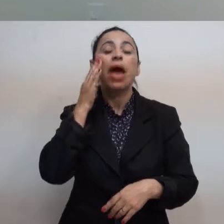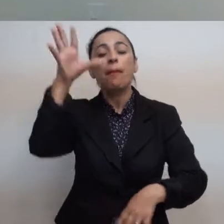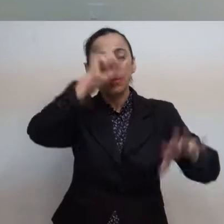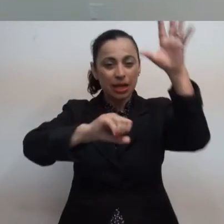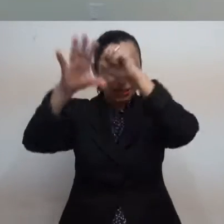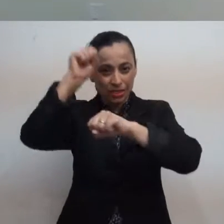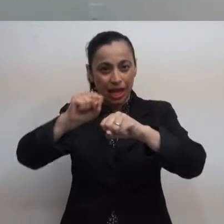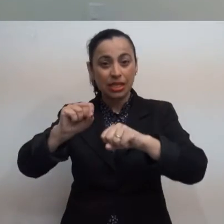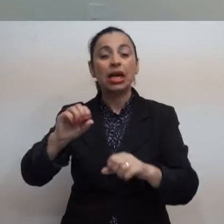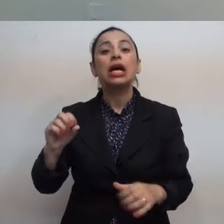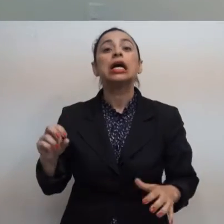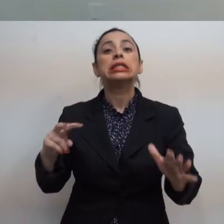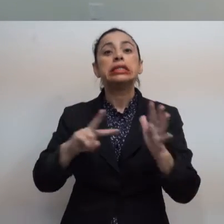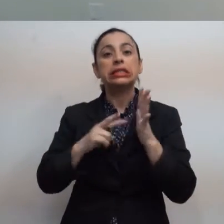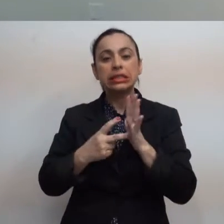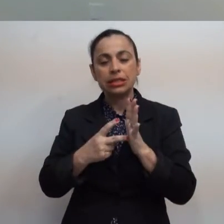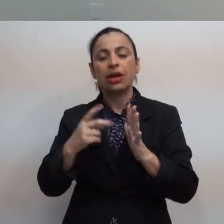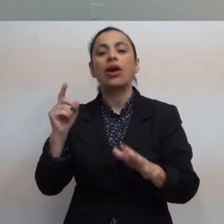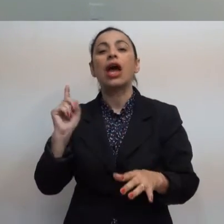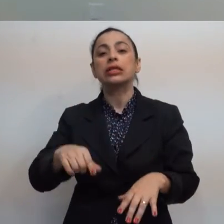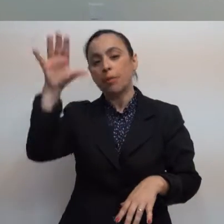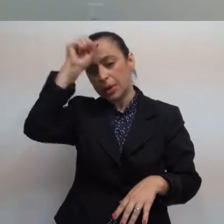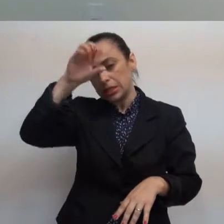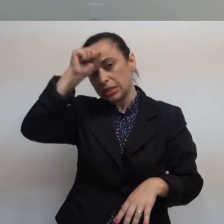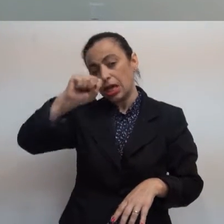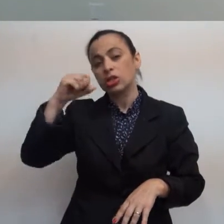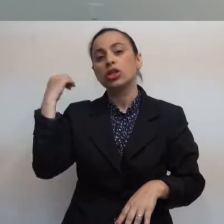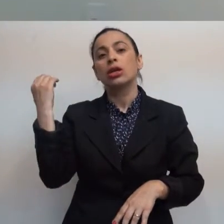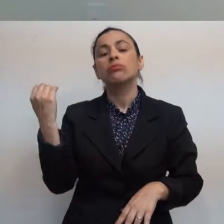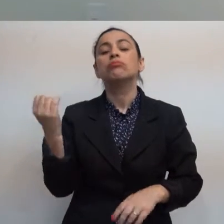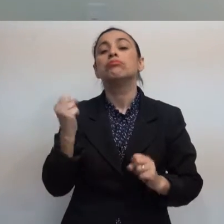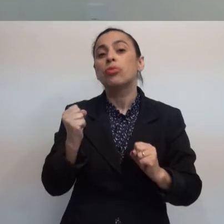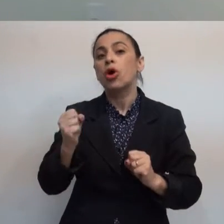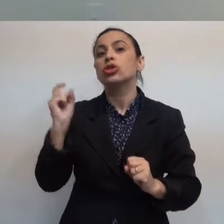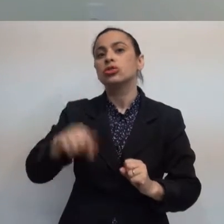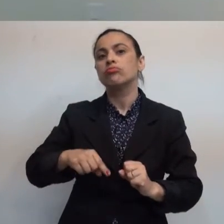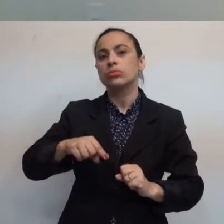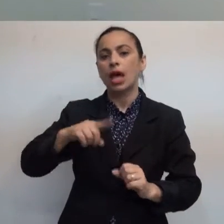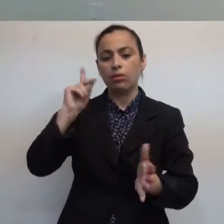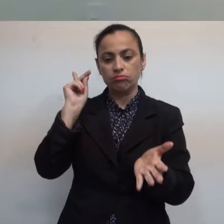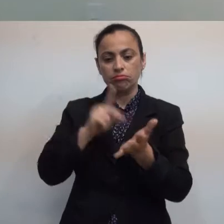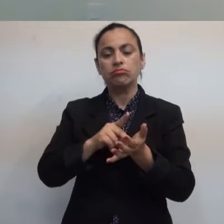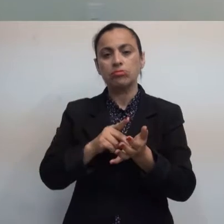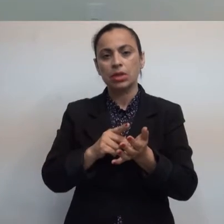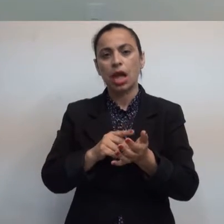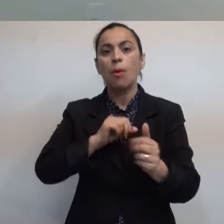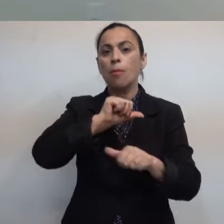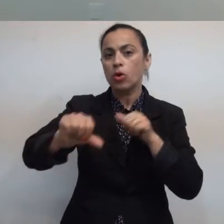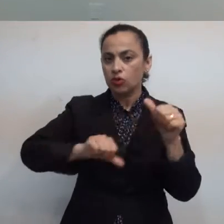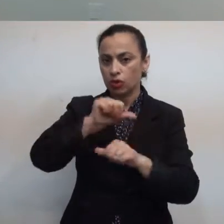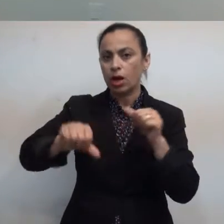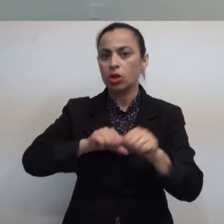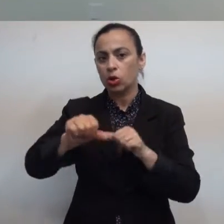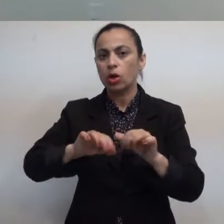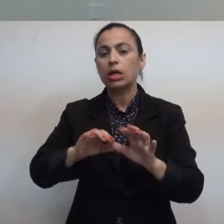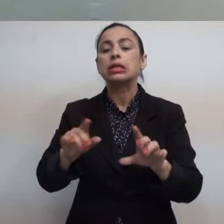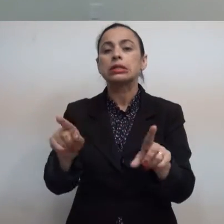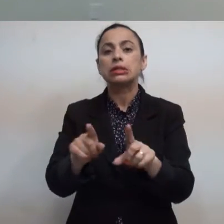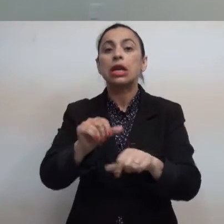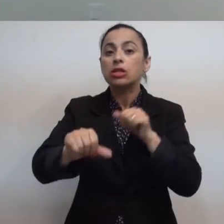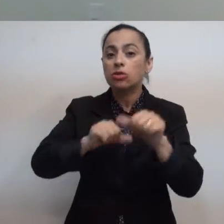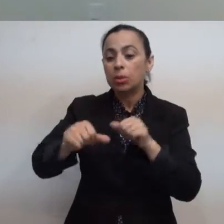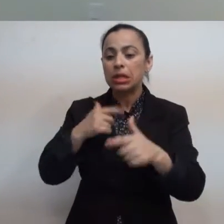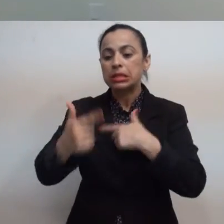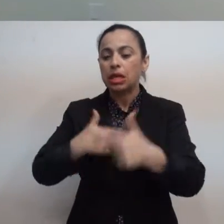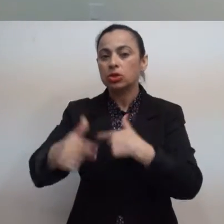que a aprendizagem significativa, que essa aprendizagem ela pode ser de verdade